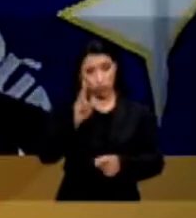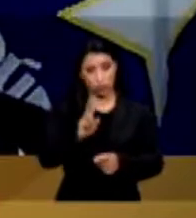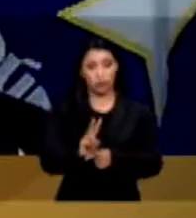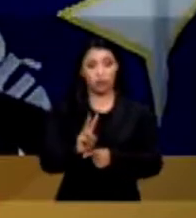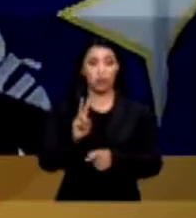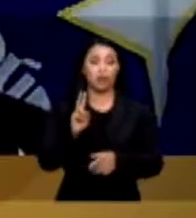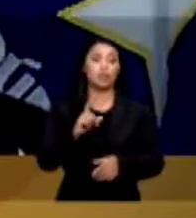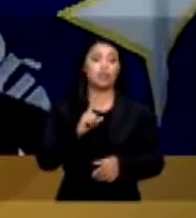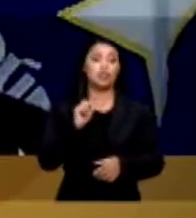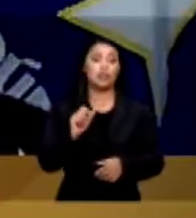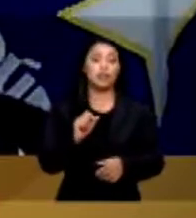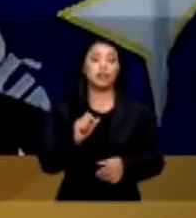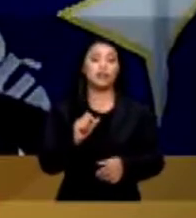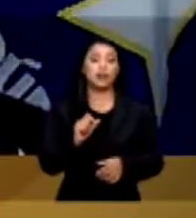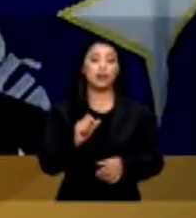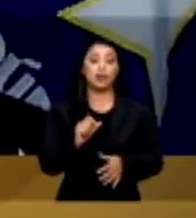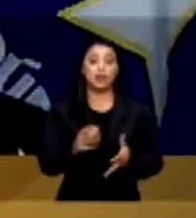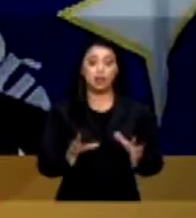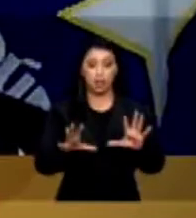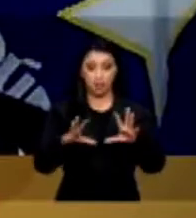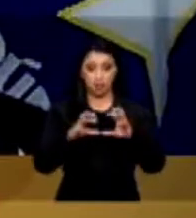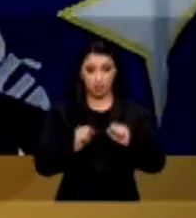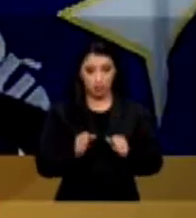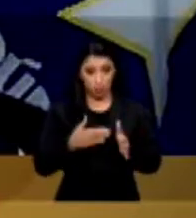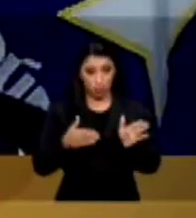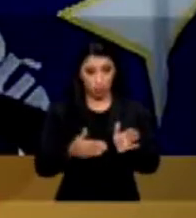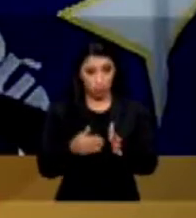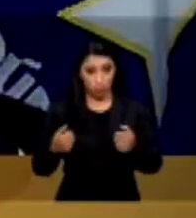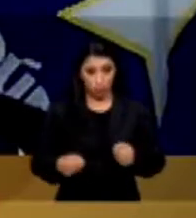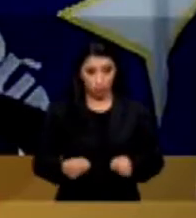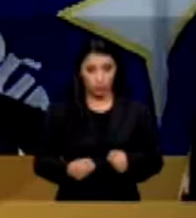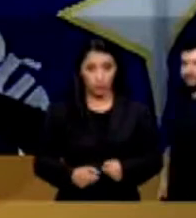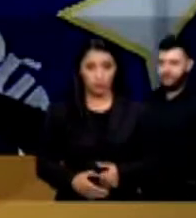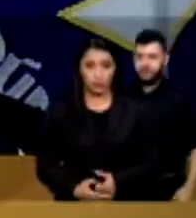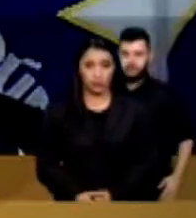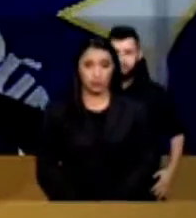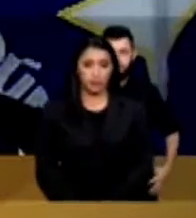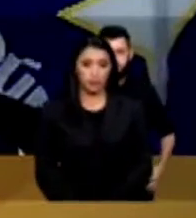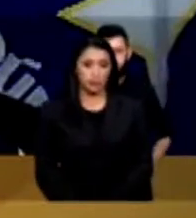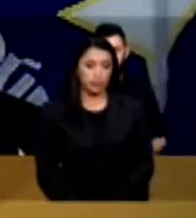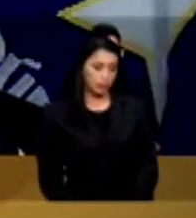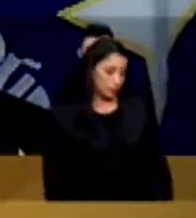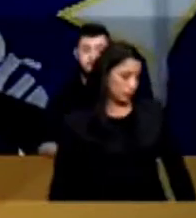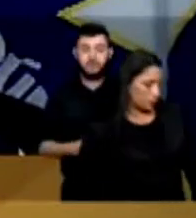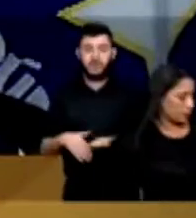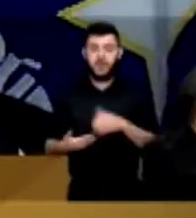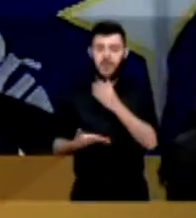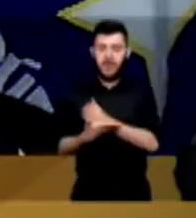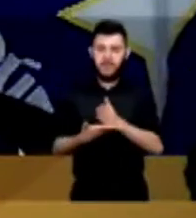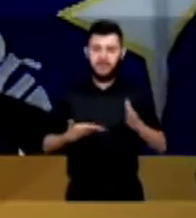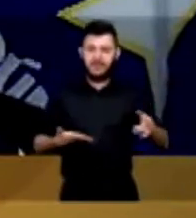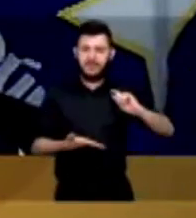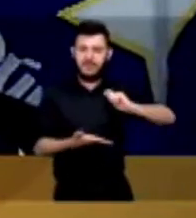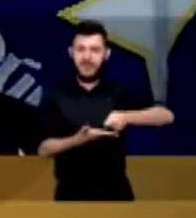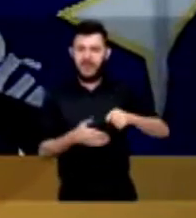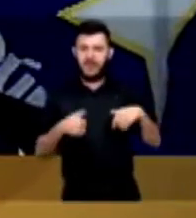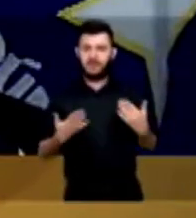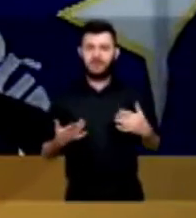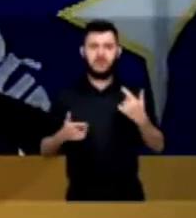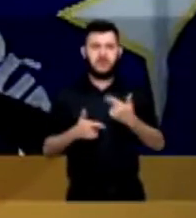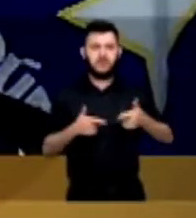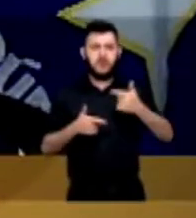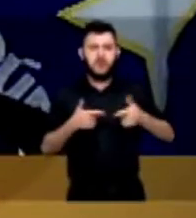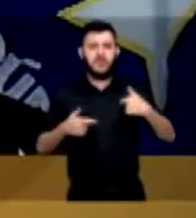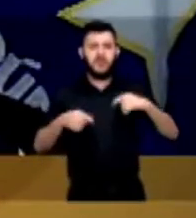fato, receberia o que lhe é devido, ainda que de forma parcelada. As dificuldades